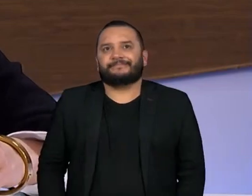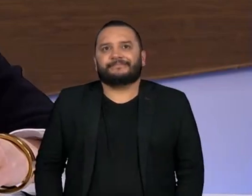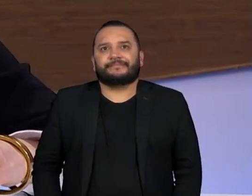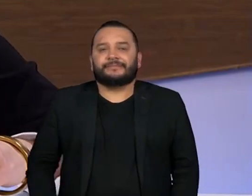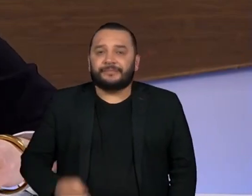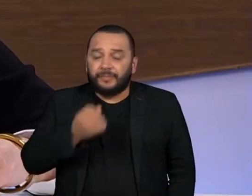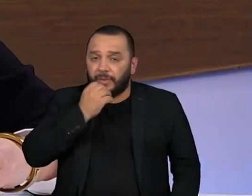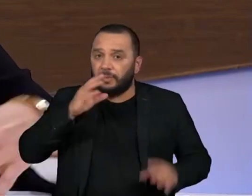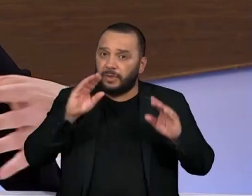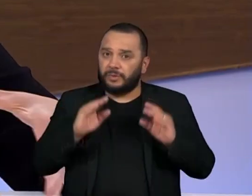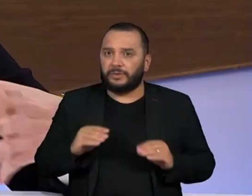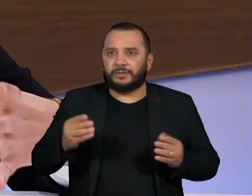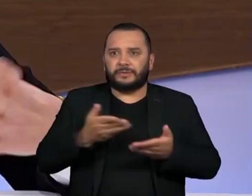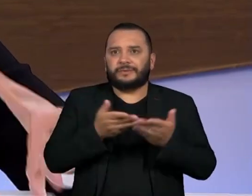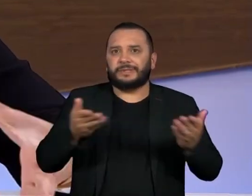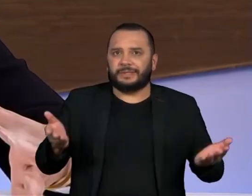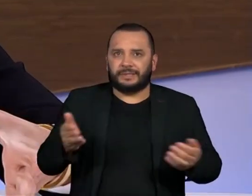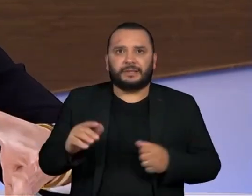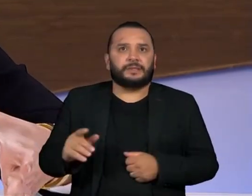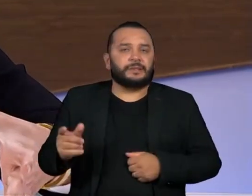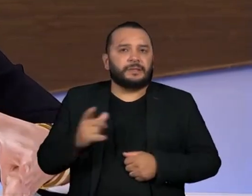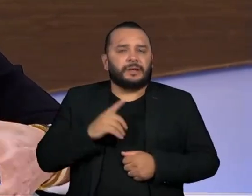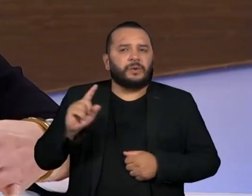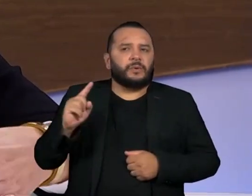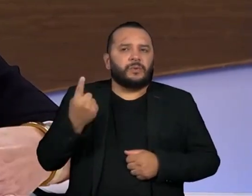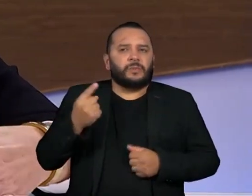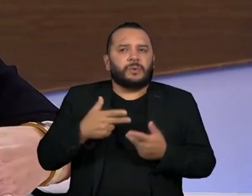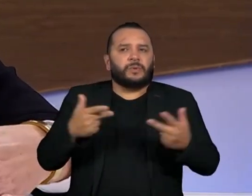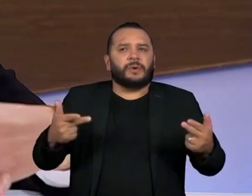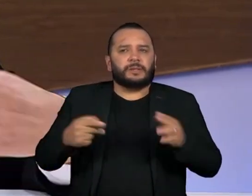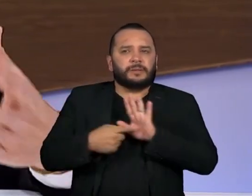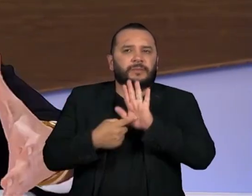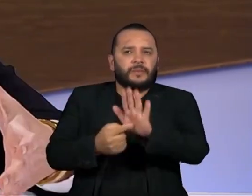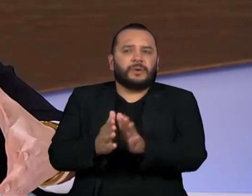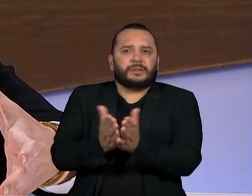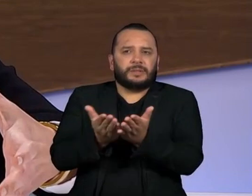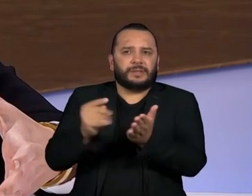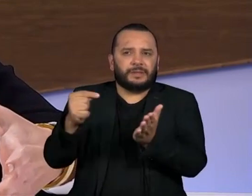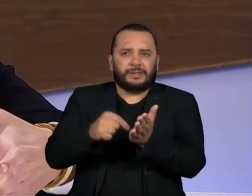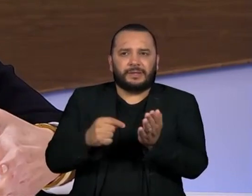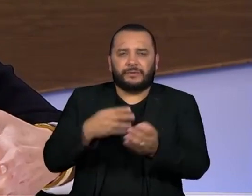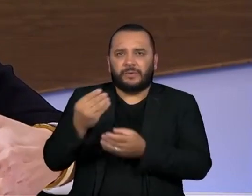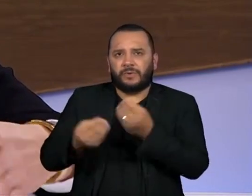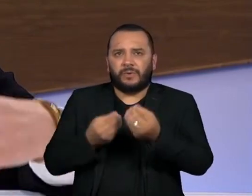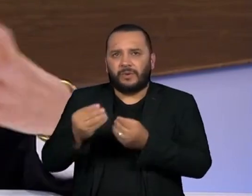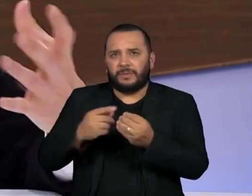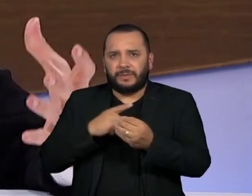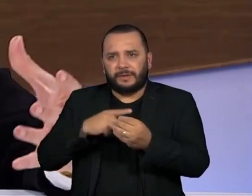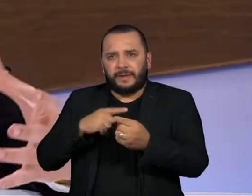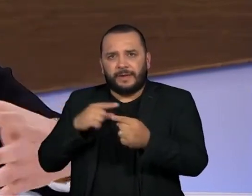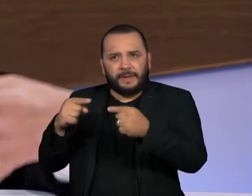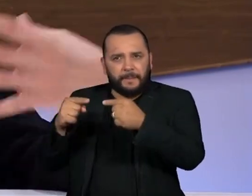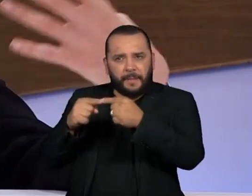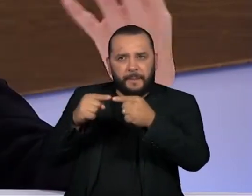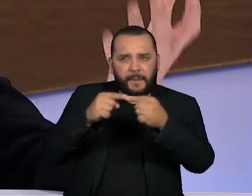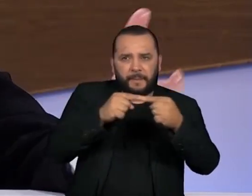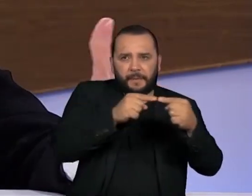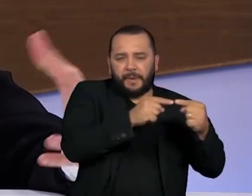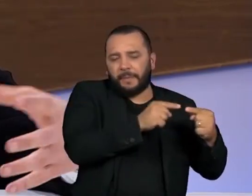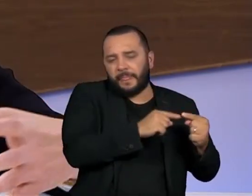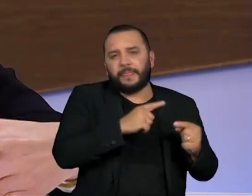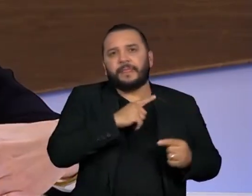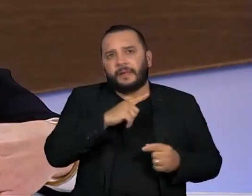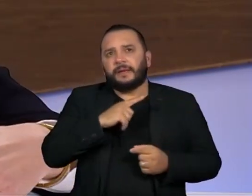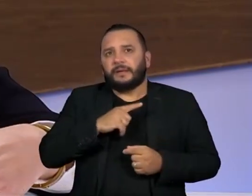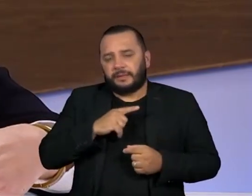Jorge. Uma das coisas que você mostra no seu livro é um pouco uma simetria em relação à geopolítica. Os países,